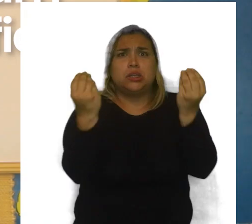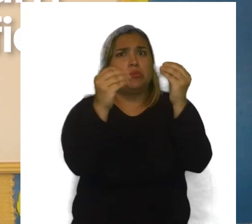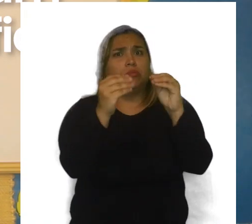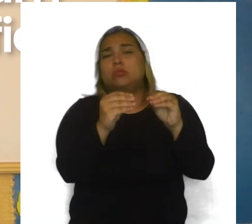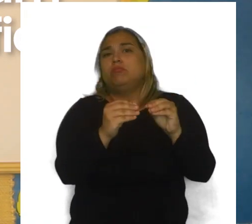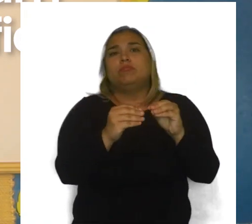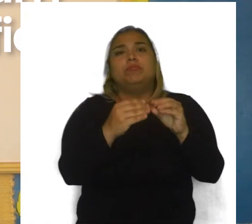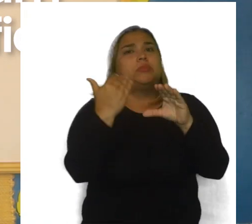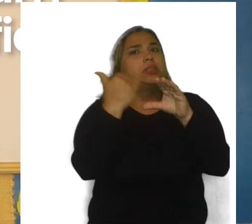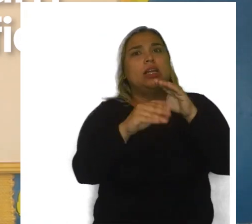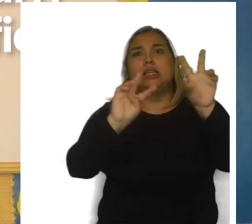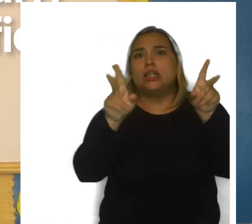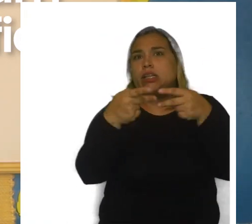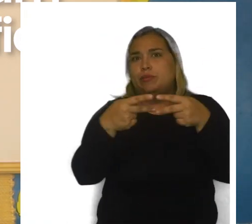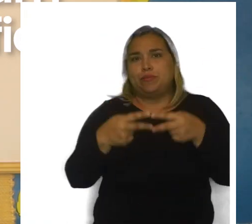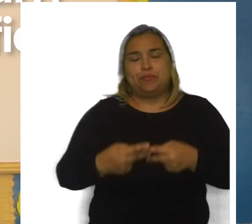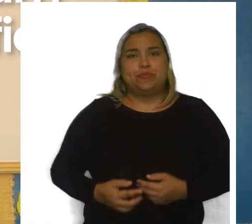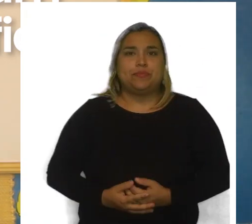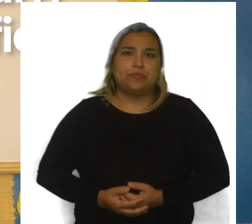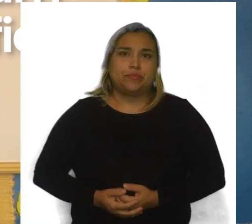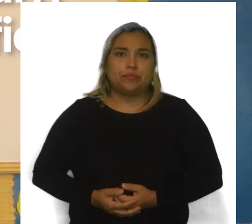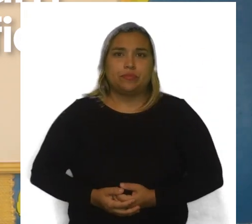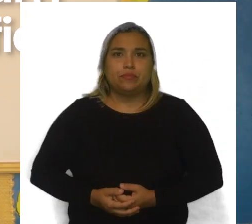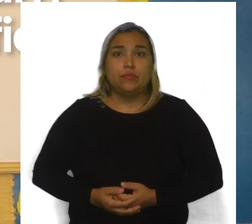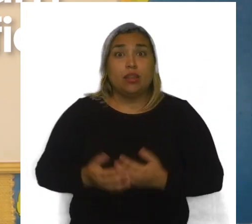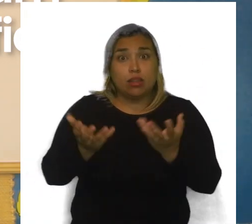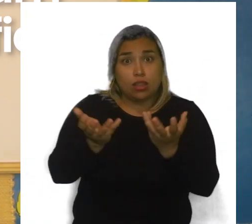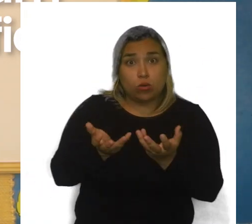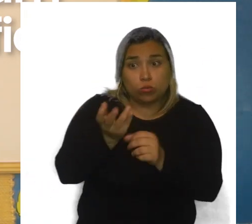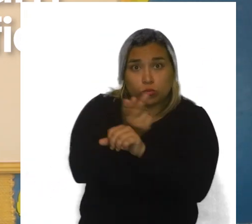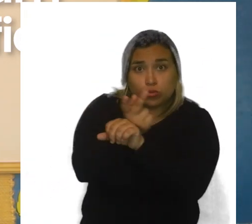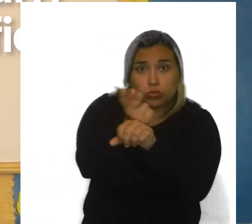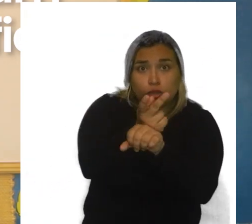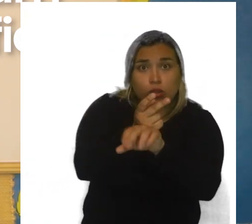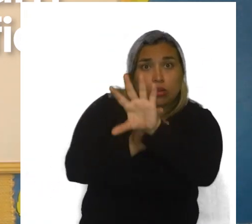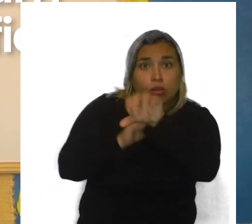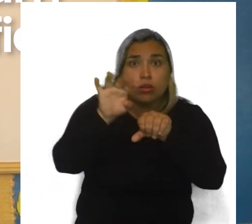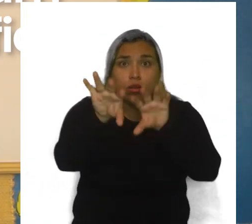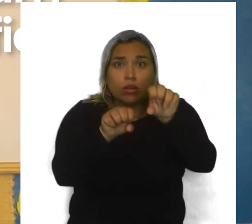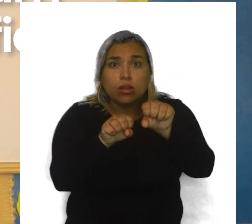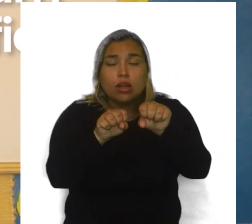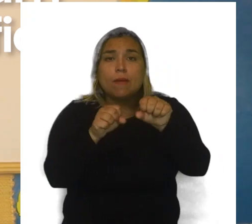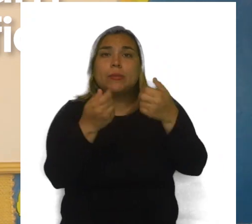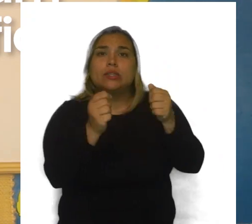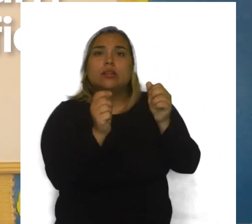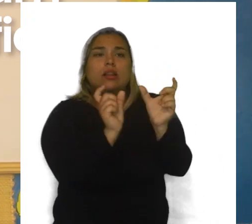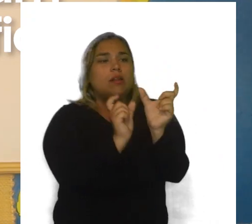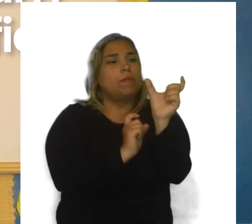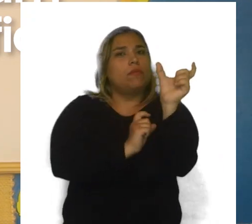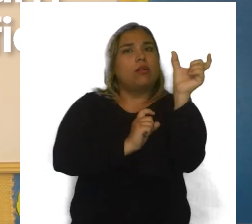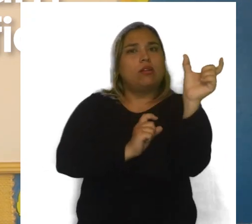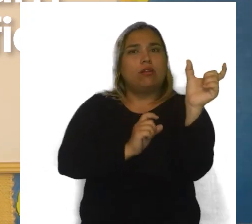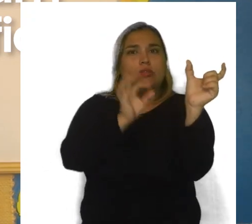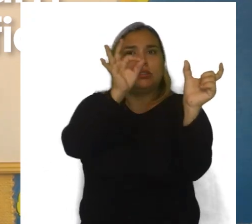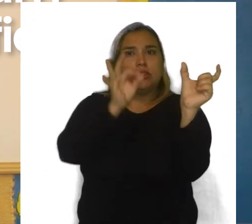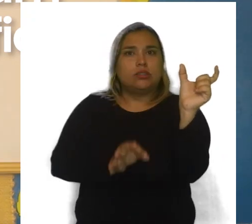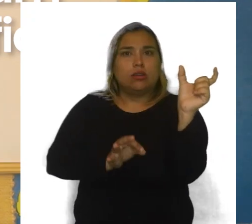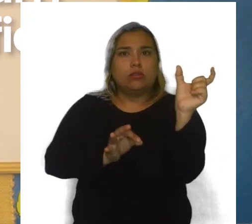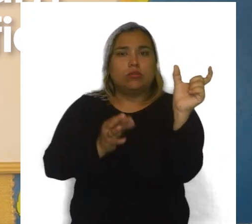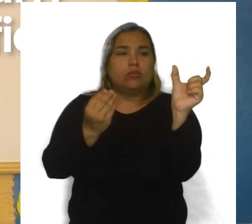ou seja, linkadas no menu. Para fazer essa busca, tem que escrever o termo buscado, a